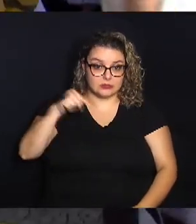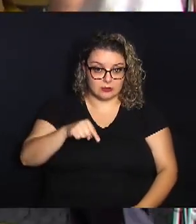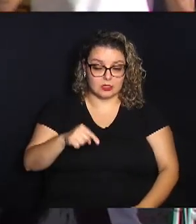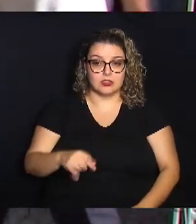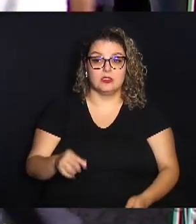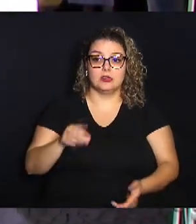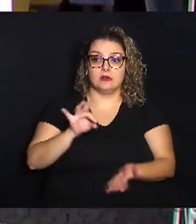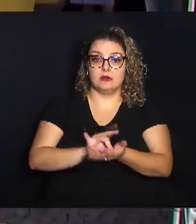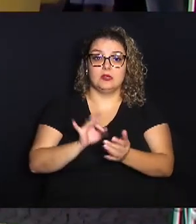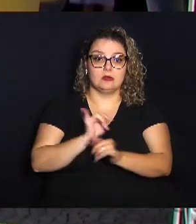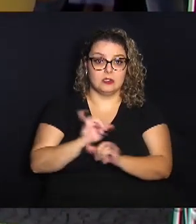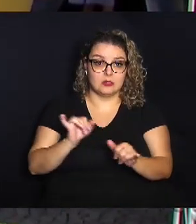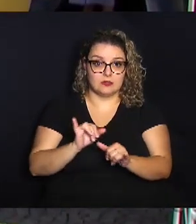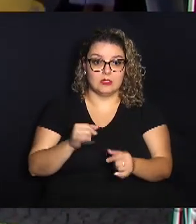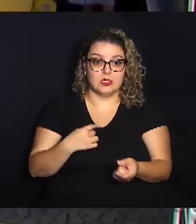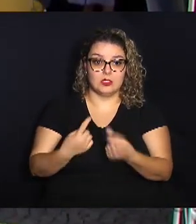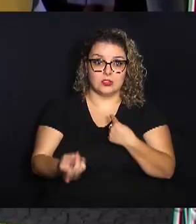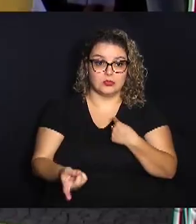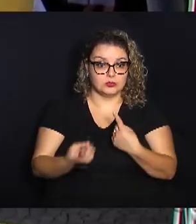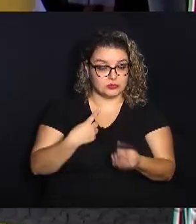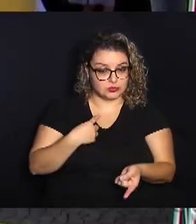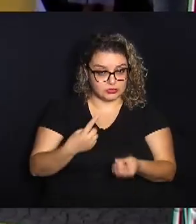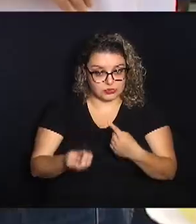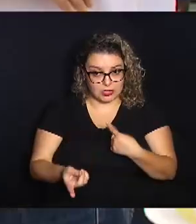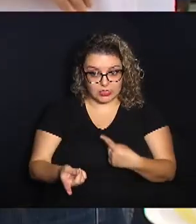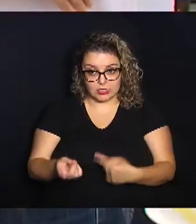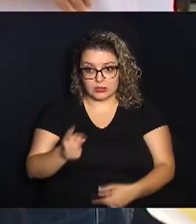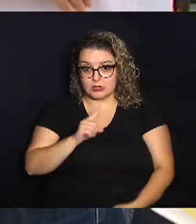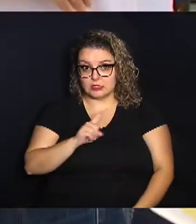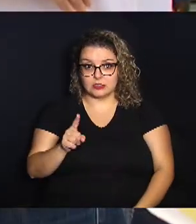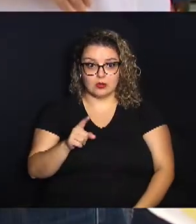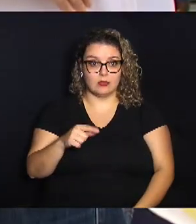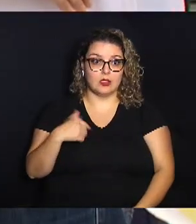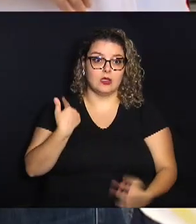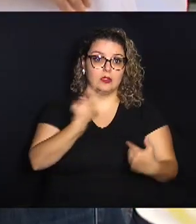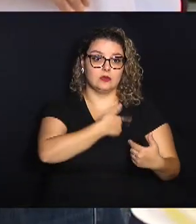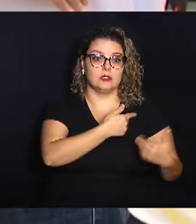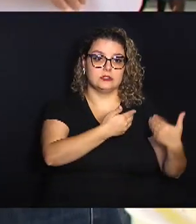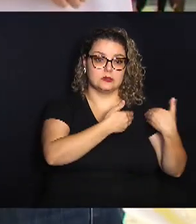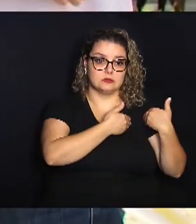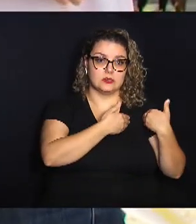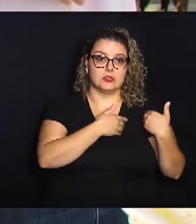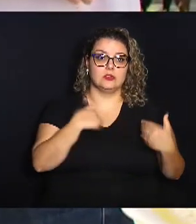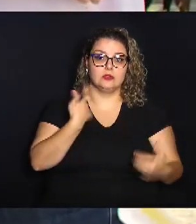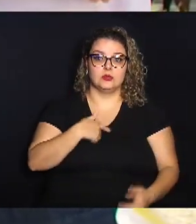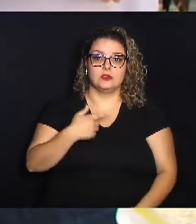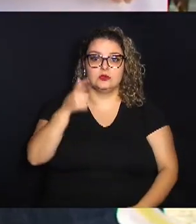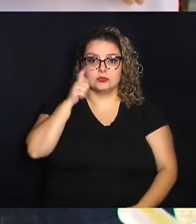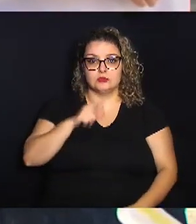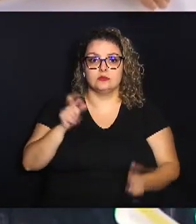campanhas que são feitas nas estradas, não diz respeito a nós não conseguimos fazer porque é competência do